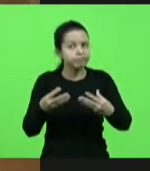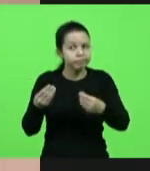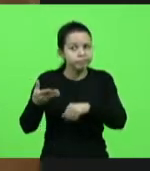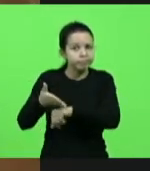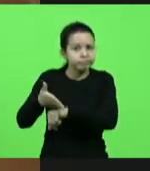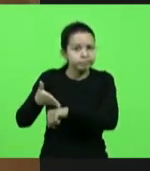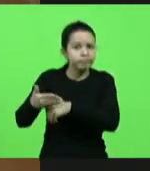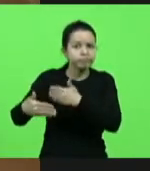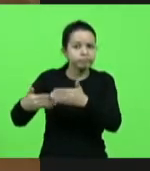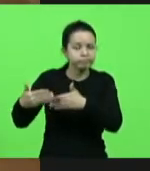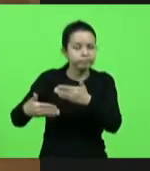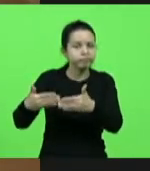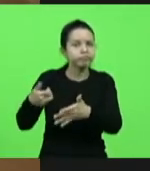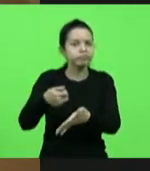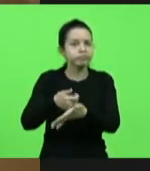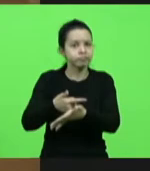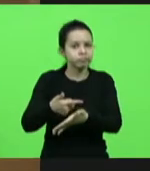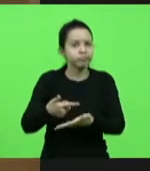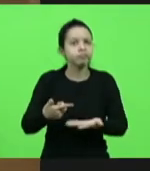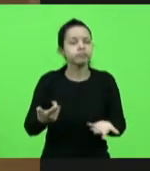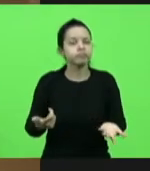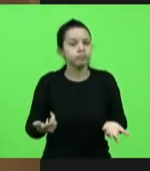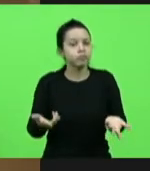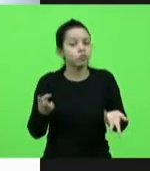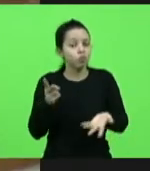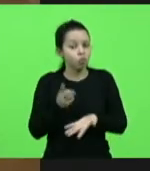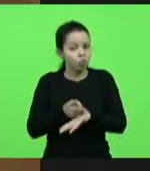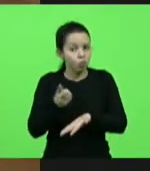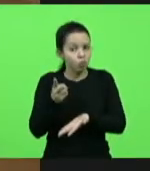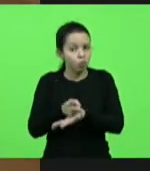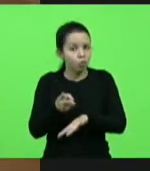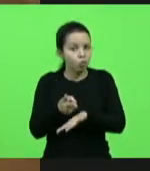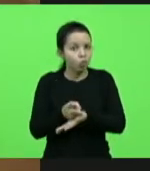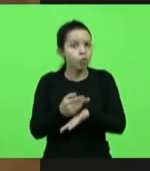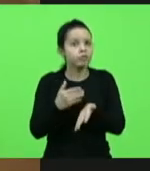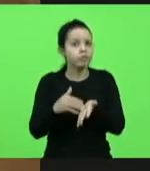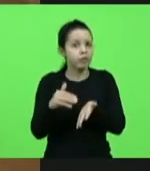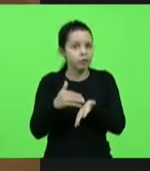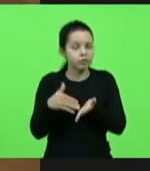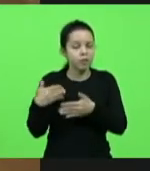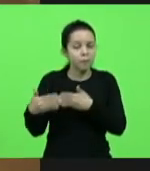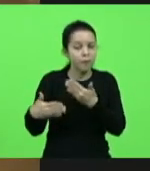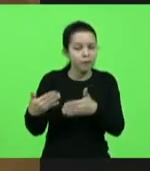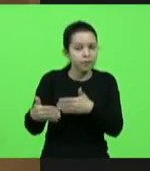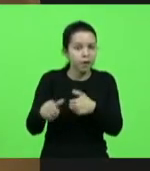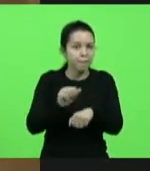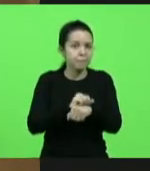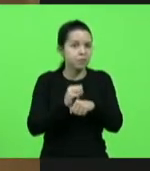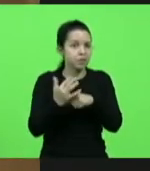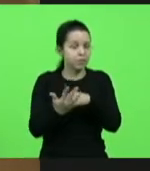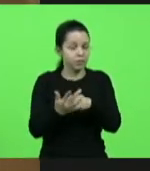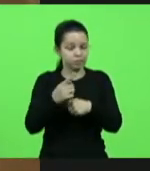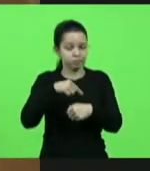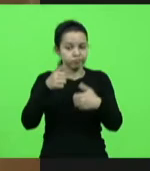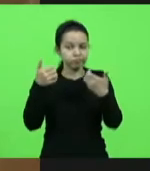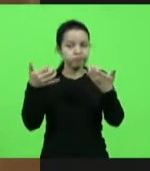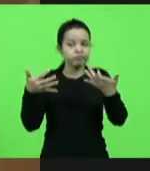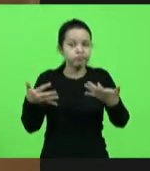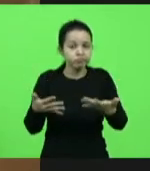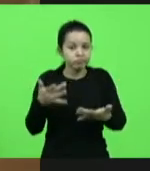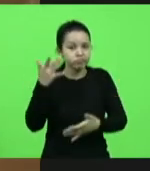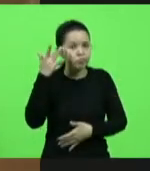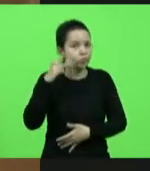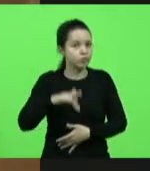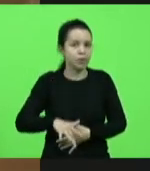compra fraudulenta continua lá na Secretaria, nesse processo de pandemia, e a gente não sabe explicar. Dia